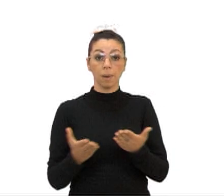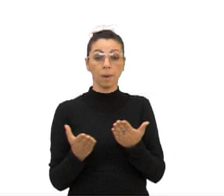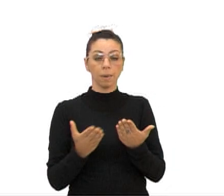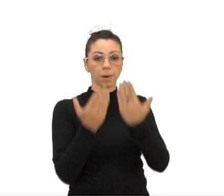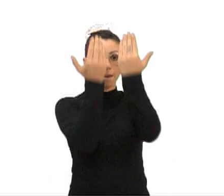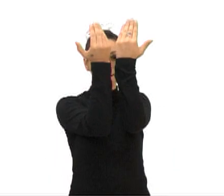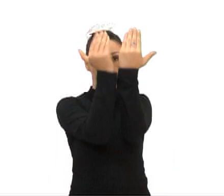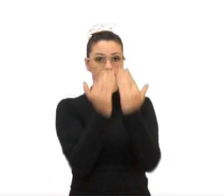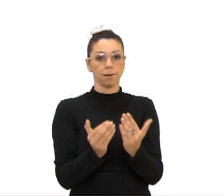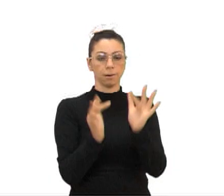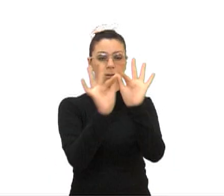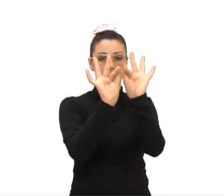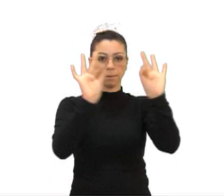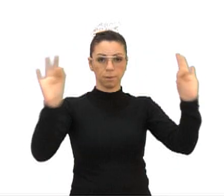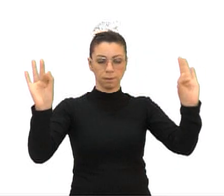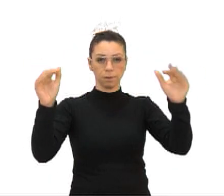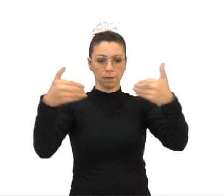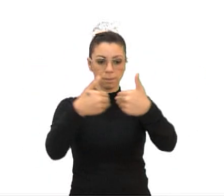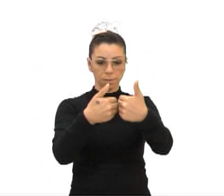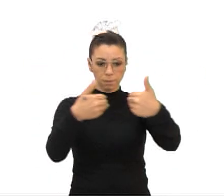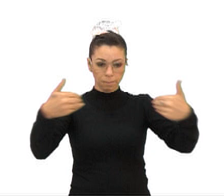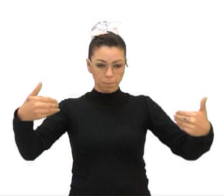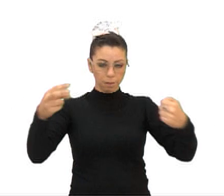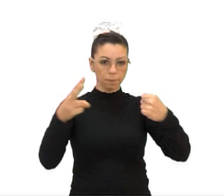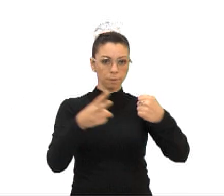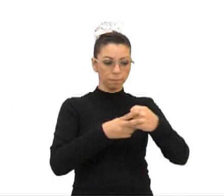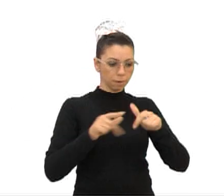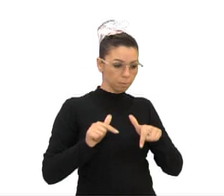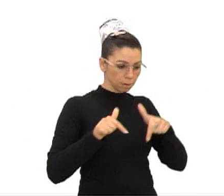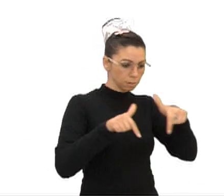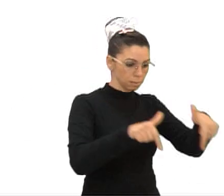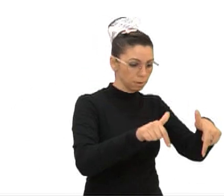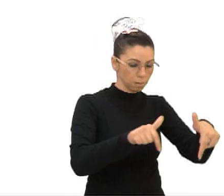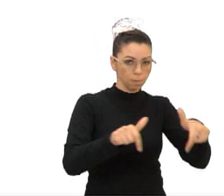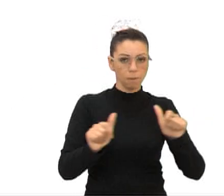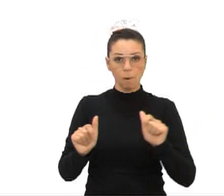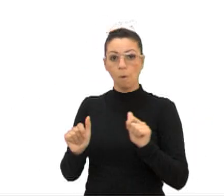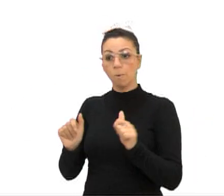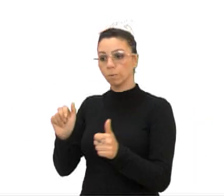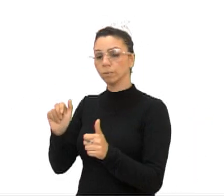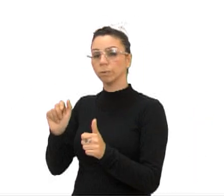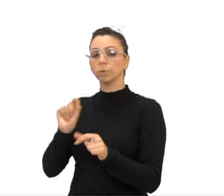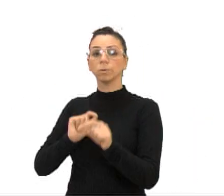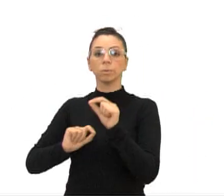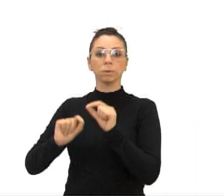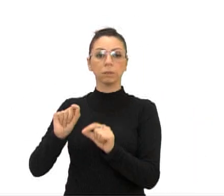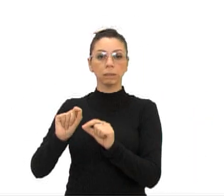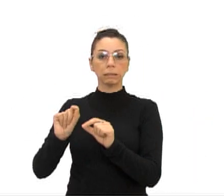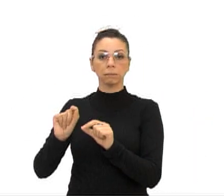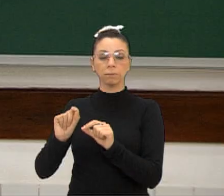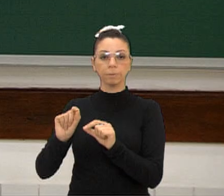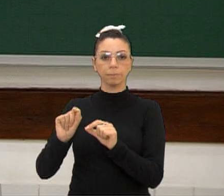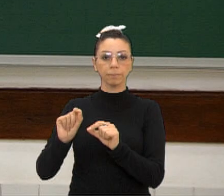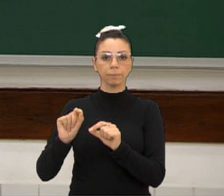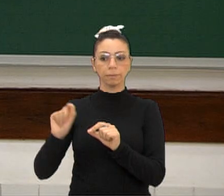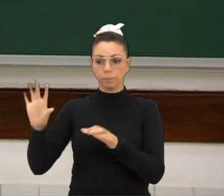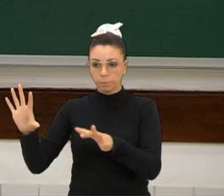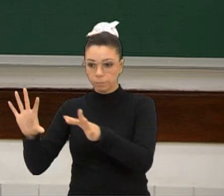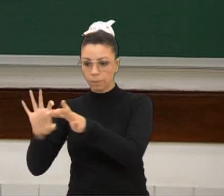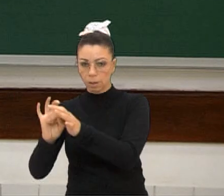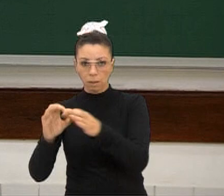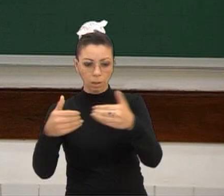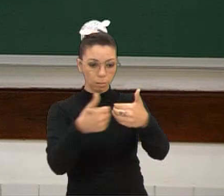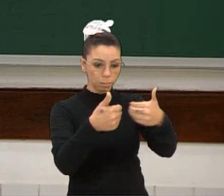frases e separe os verbos em ação ou estado. O que você vai ter que pensar? Você vai ter que pensar se o